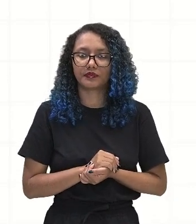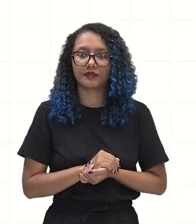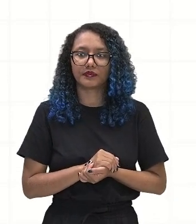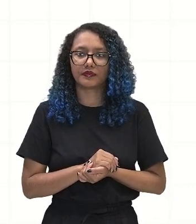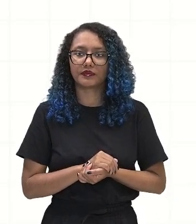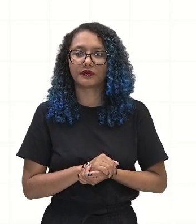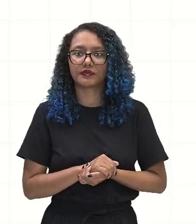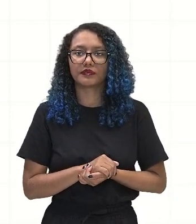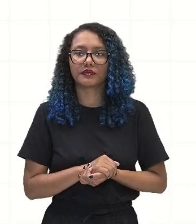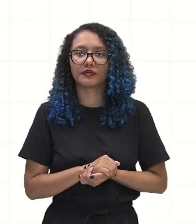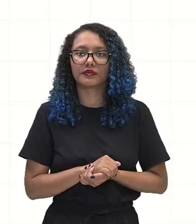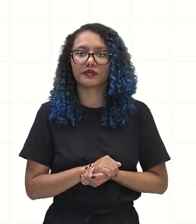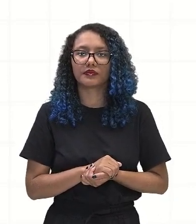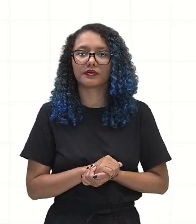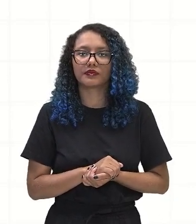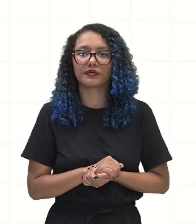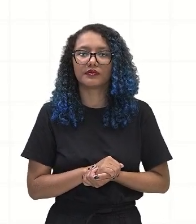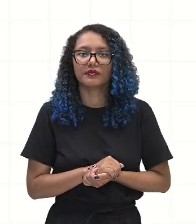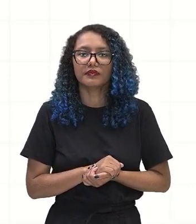100%.